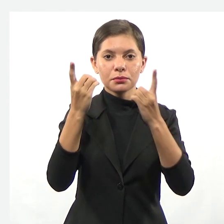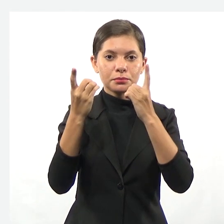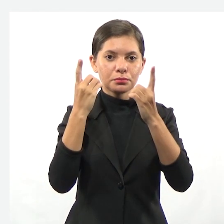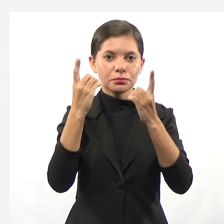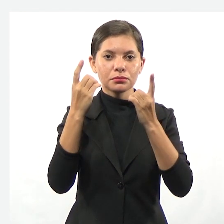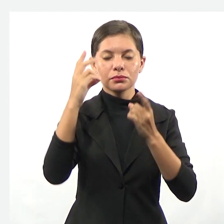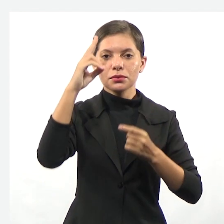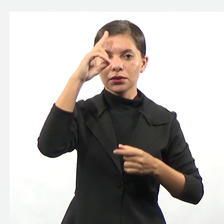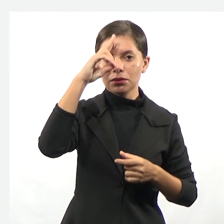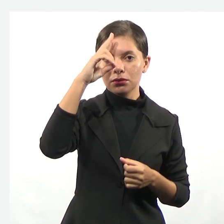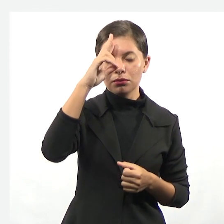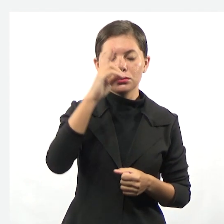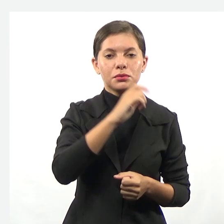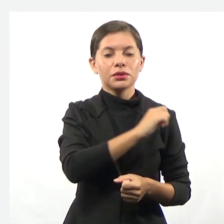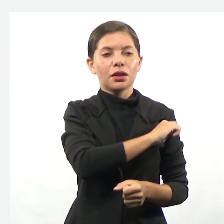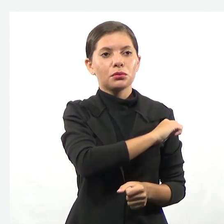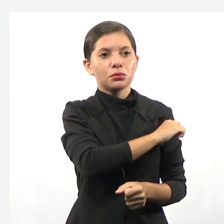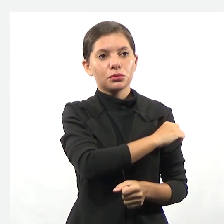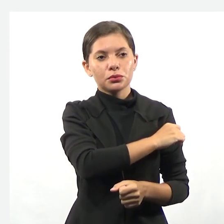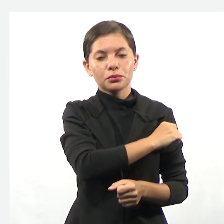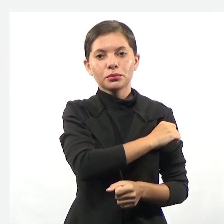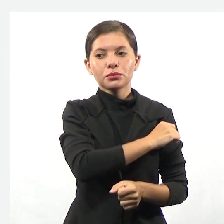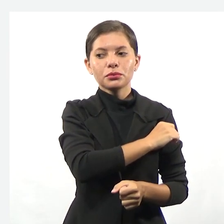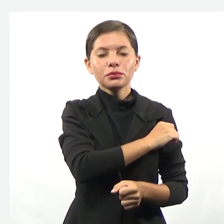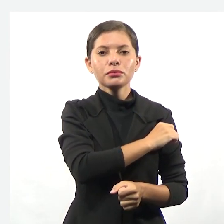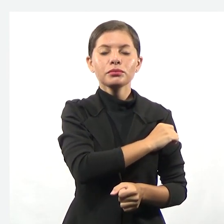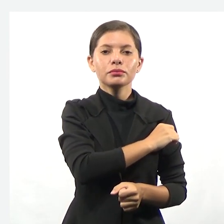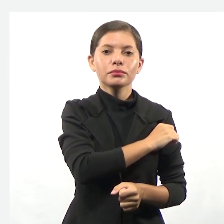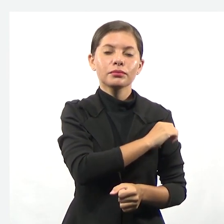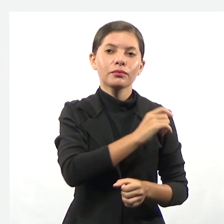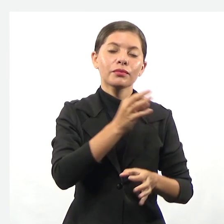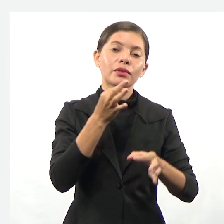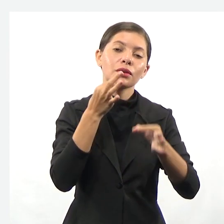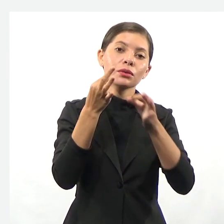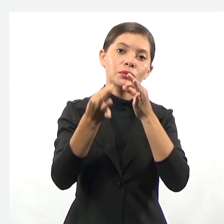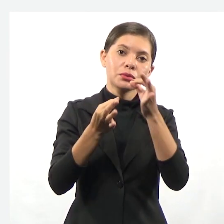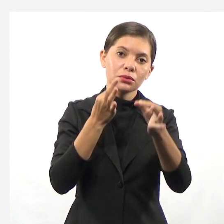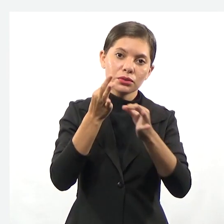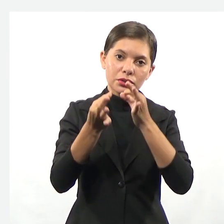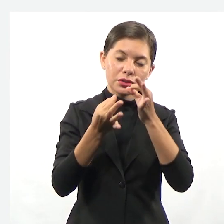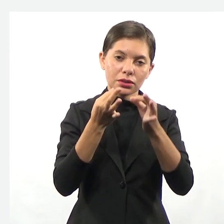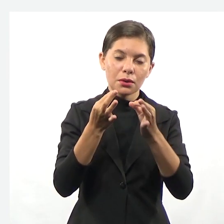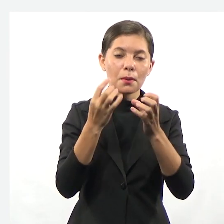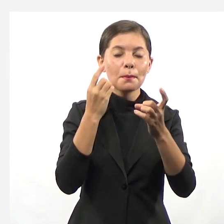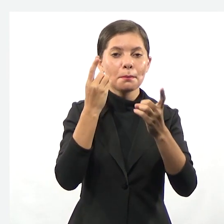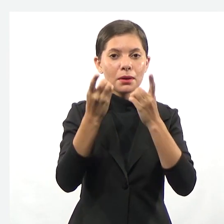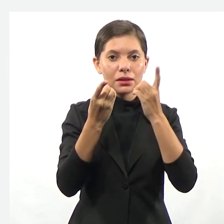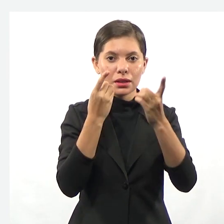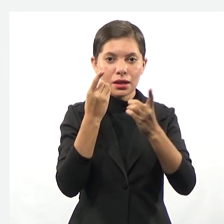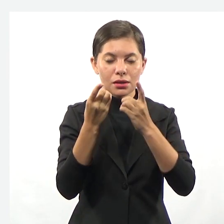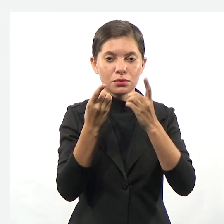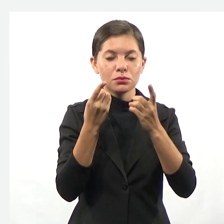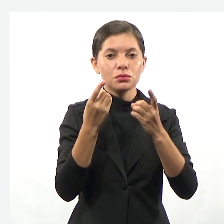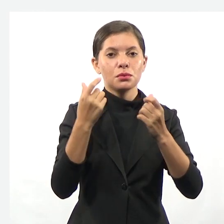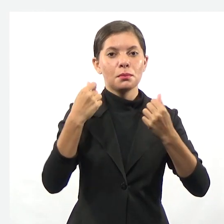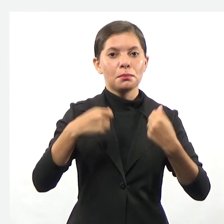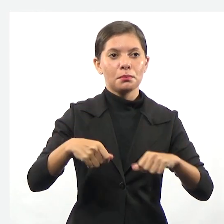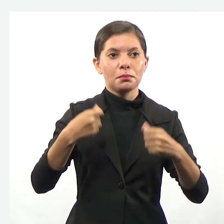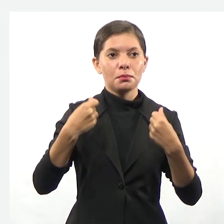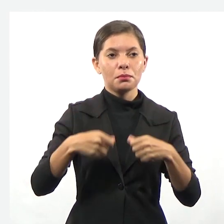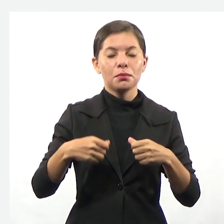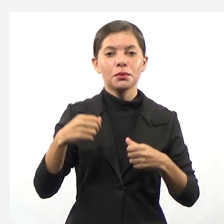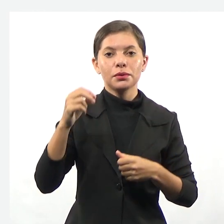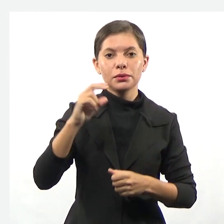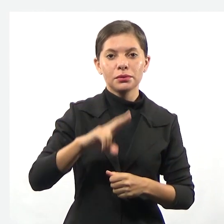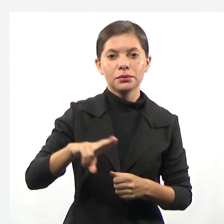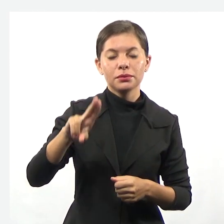para mineração de dados, a gente pode utilizar a mineração de dados educacionais para fazer uma análise descritiva, quer